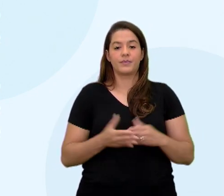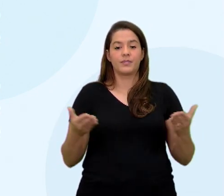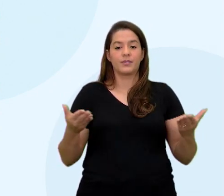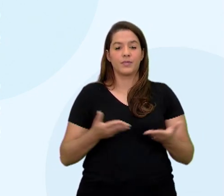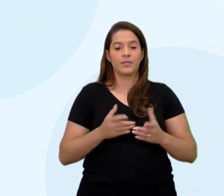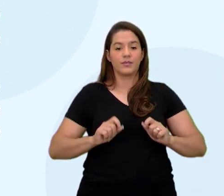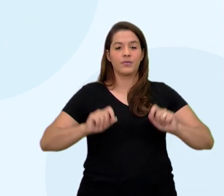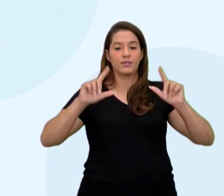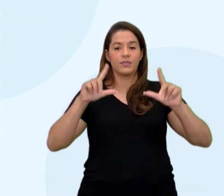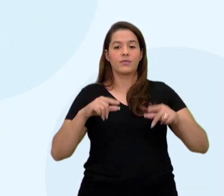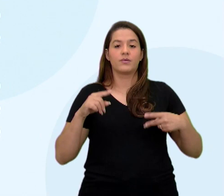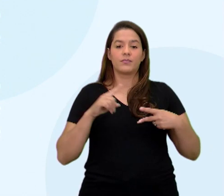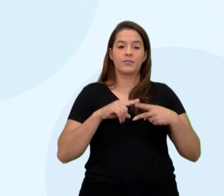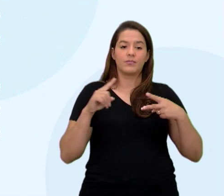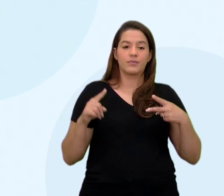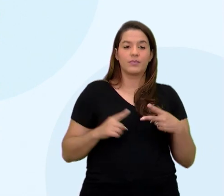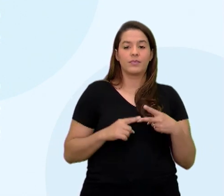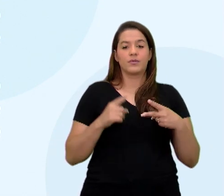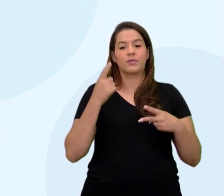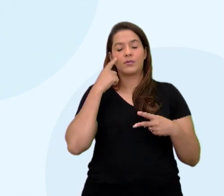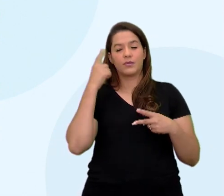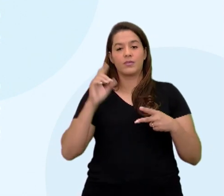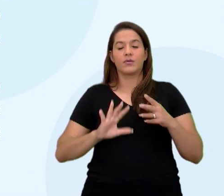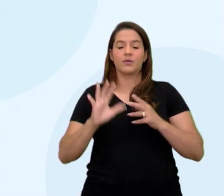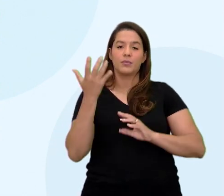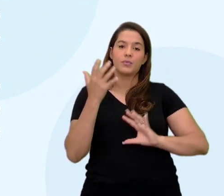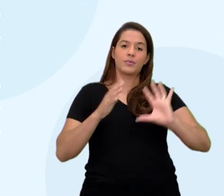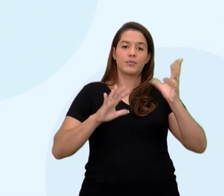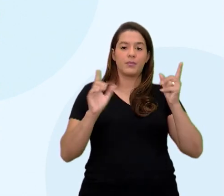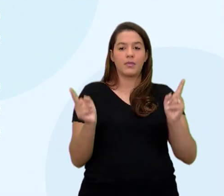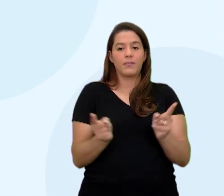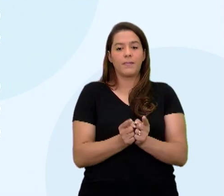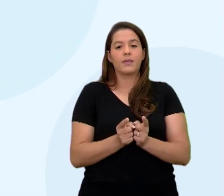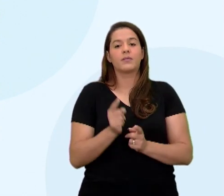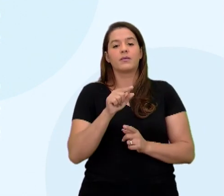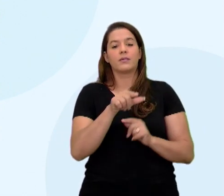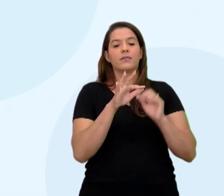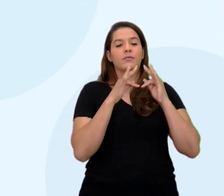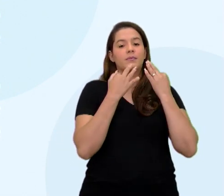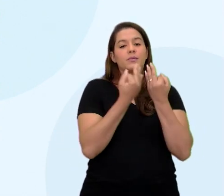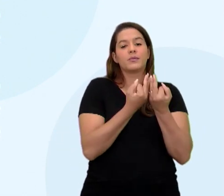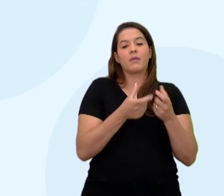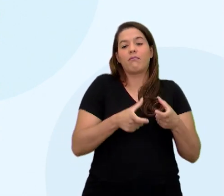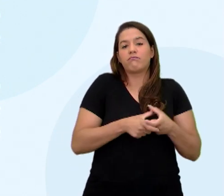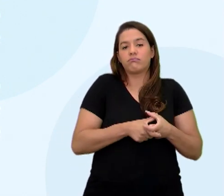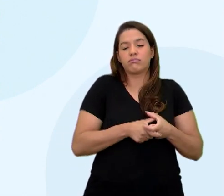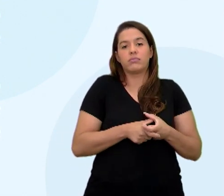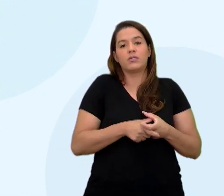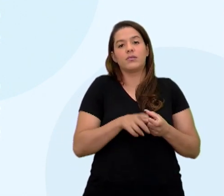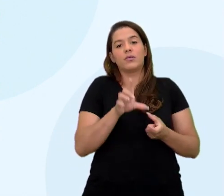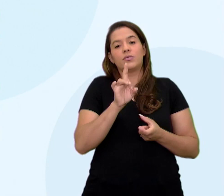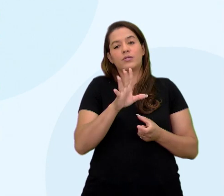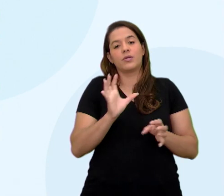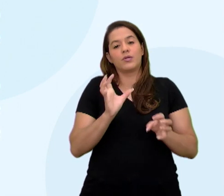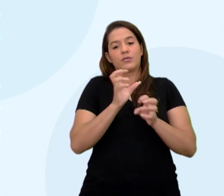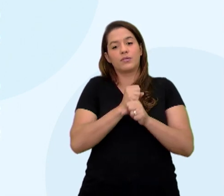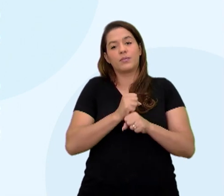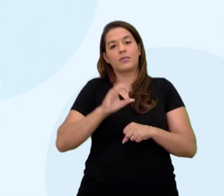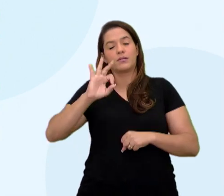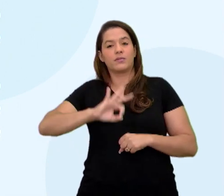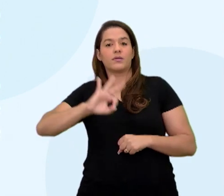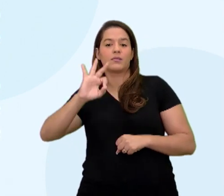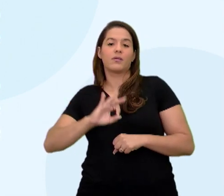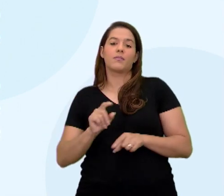aqui duas micro situações, ok? Lá na família Ribeiro, que envolvem não simplesmente o cálculo dos índices,